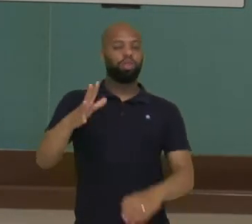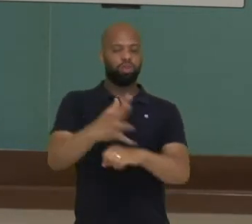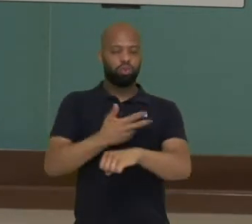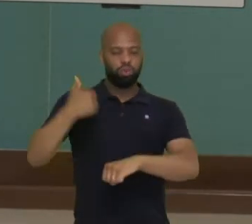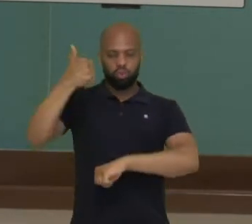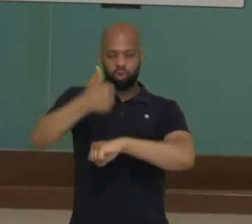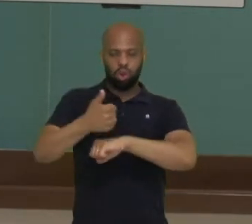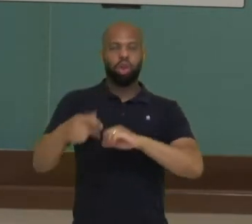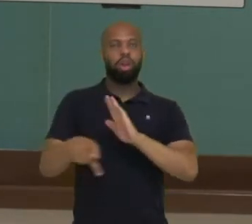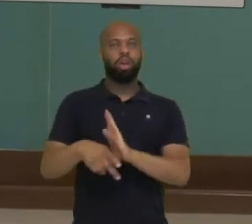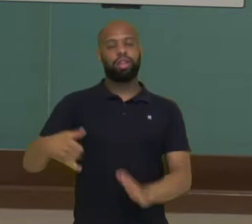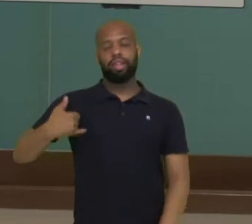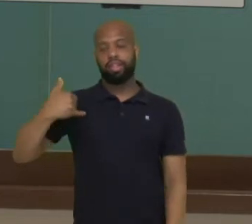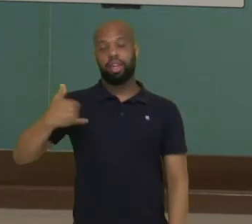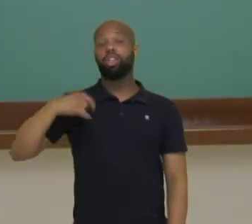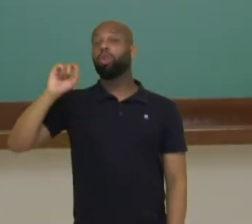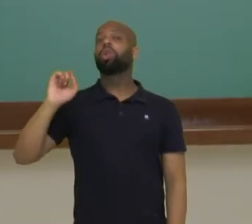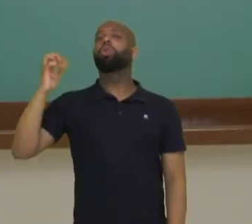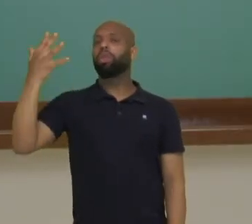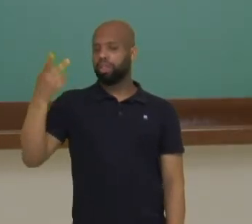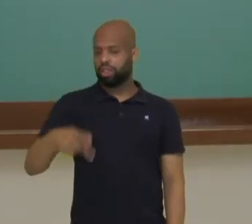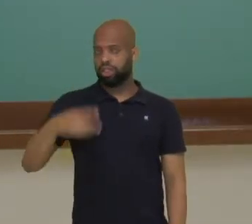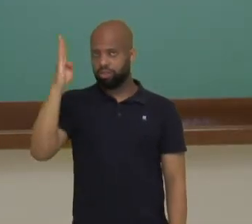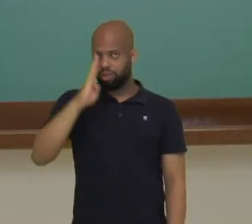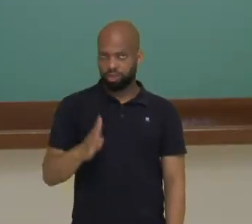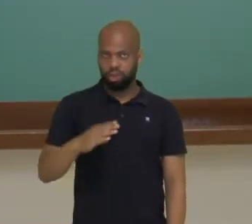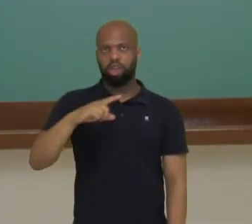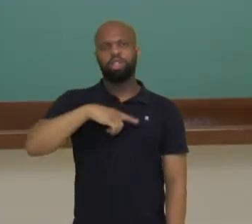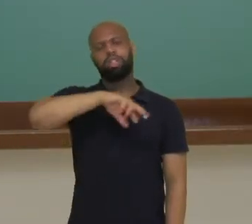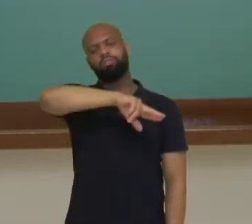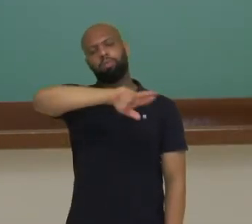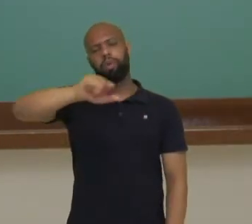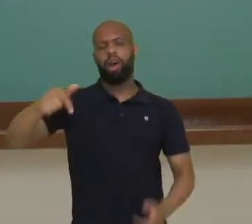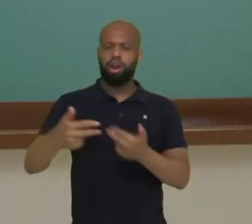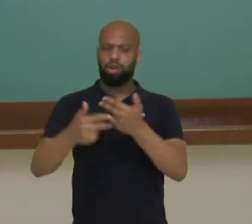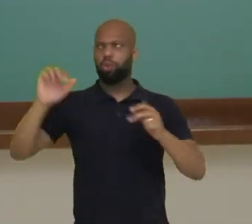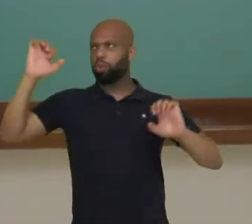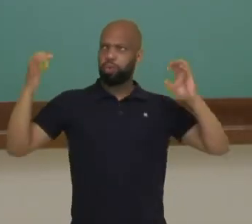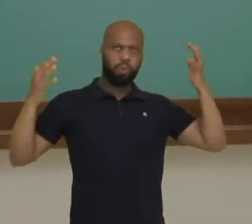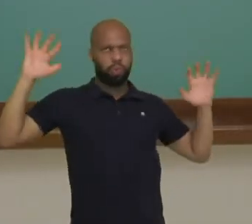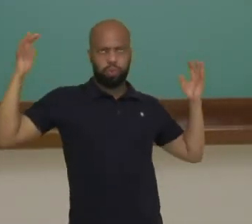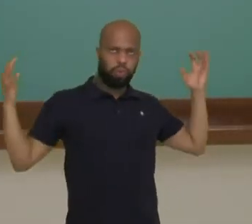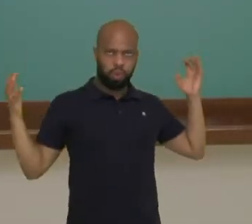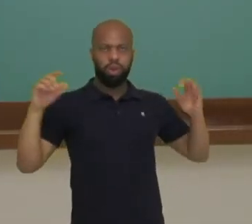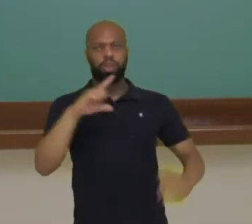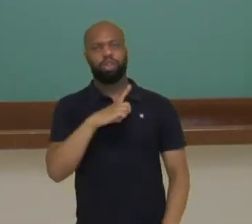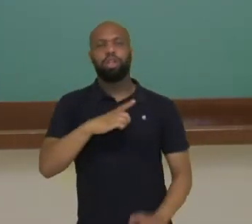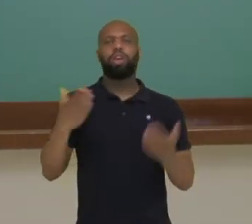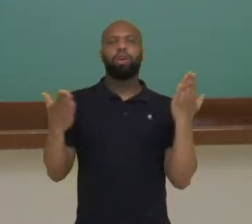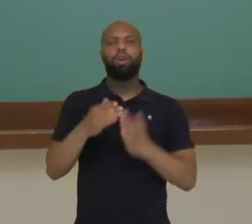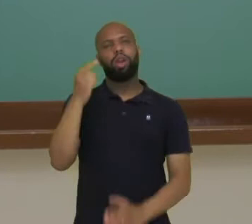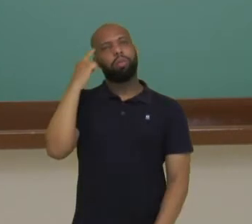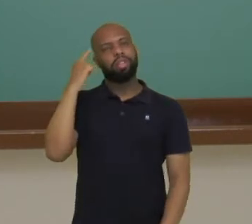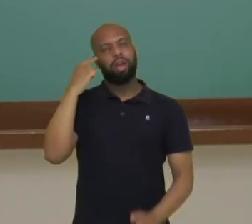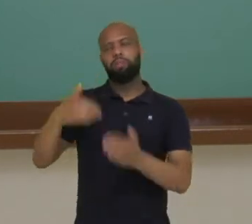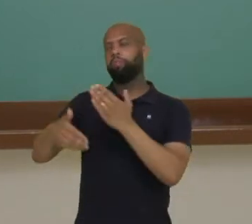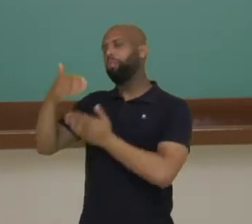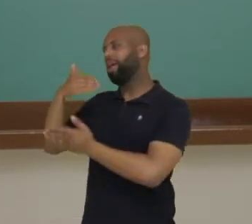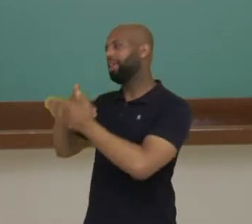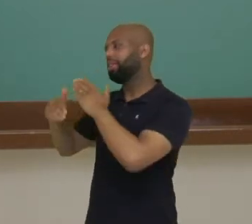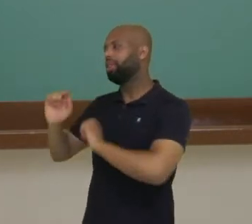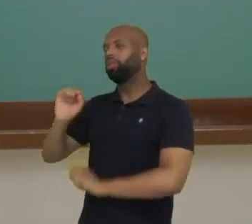maioridade, estava rolando altas coisas aqui na história do Brasil. Bom, vamos pensar um pouco atrás. O que